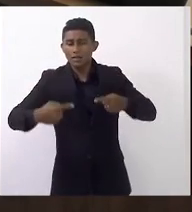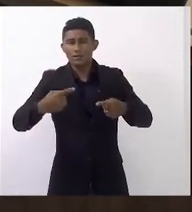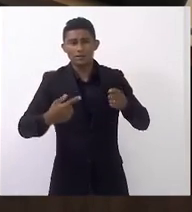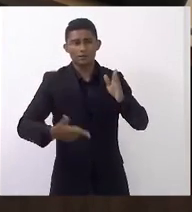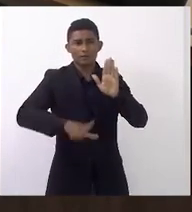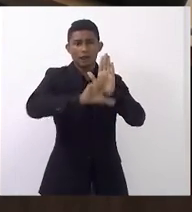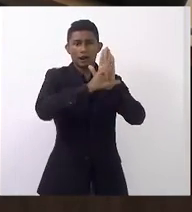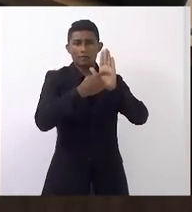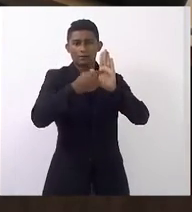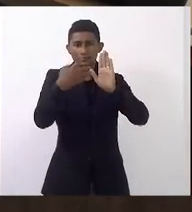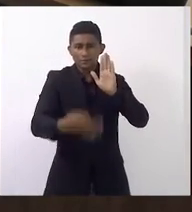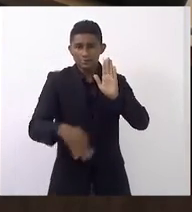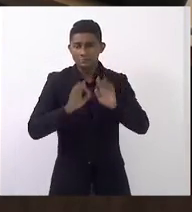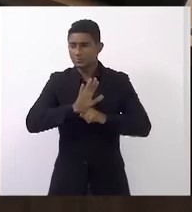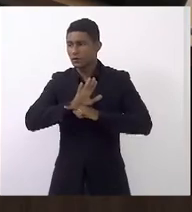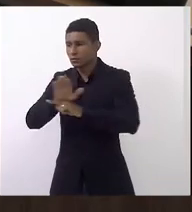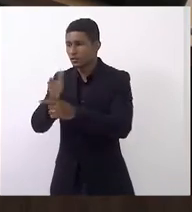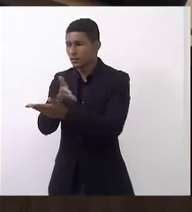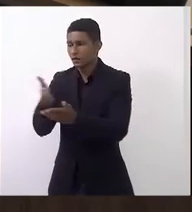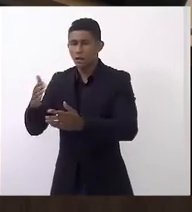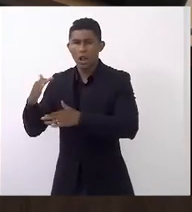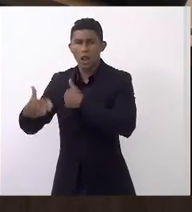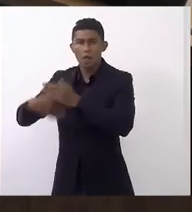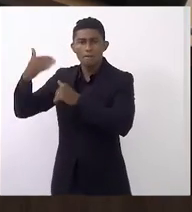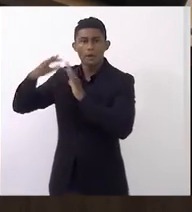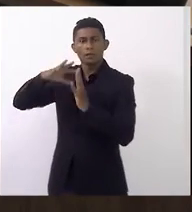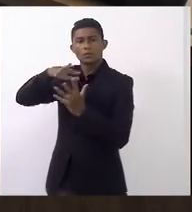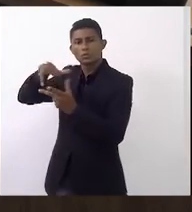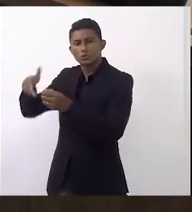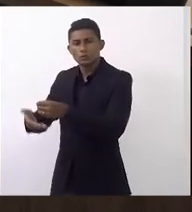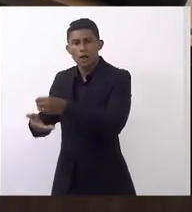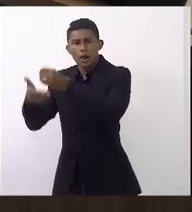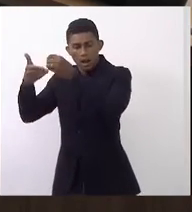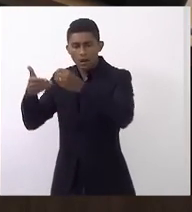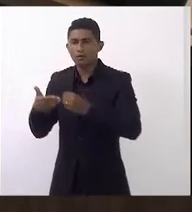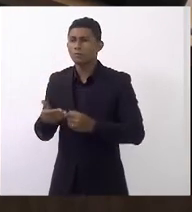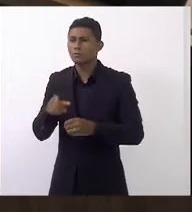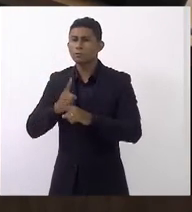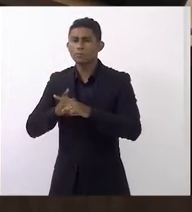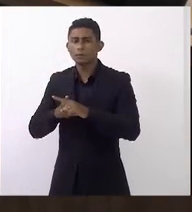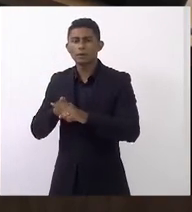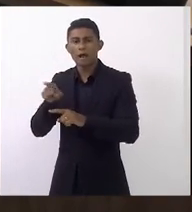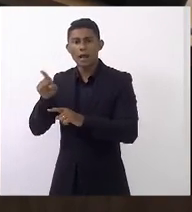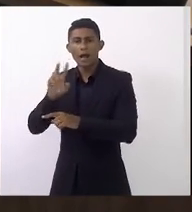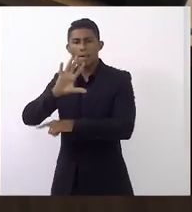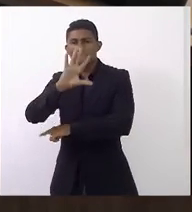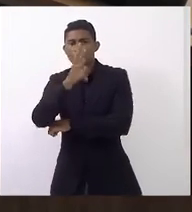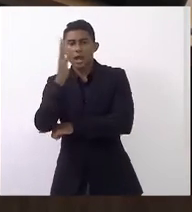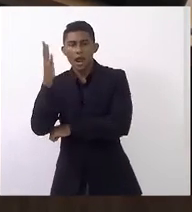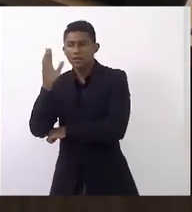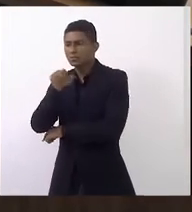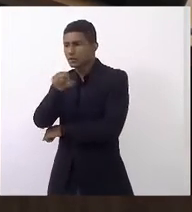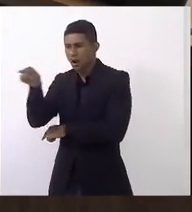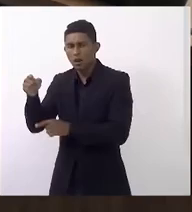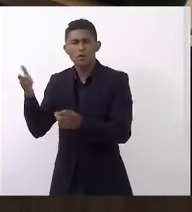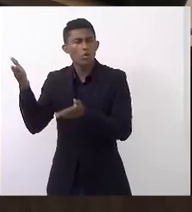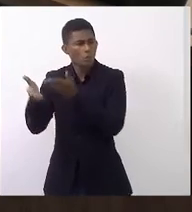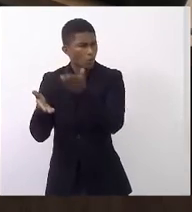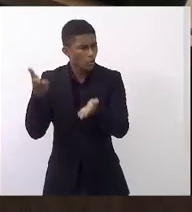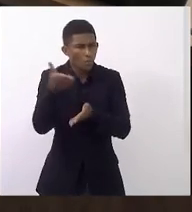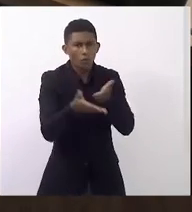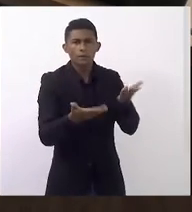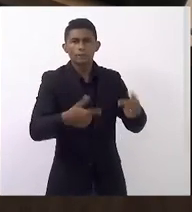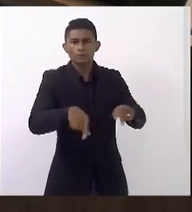estadual para o desenvolvimento sustentável delas, que cumprem um papel fundamental na preservação do meio ambiente, na garantia do ambiente